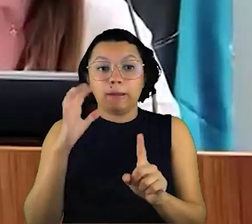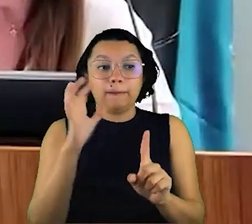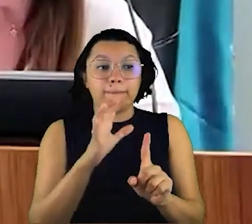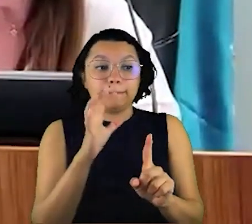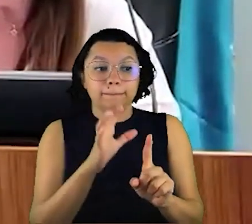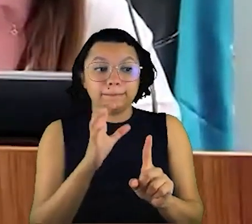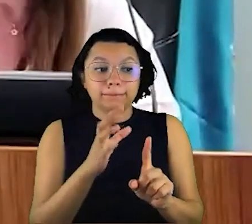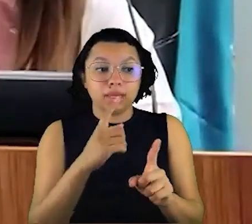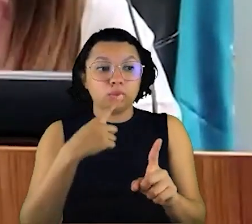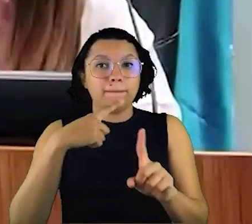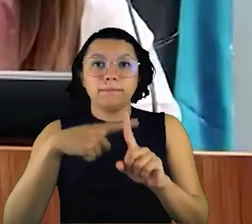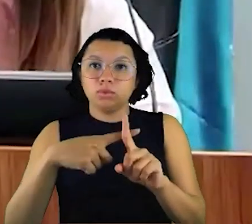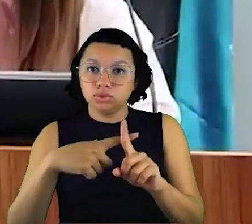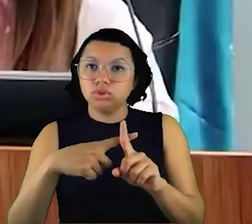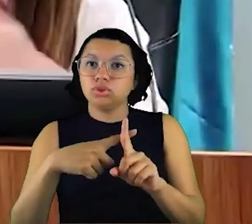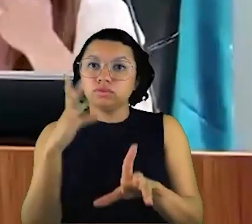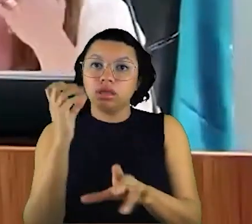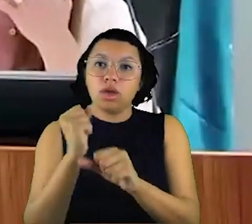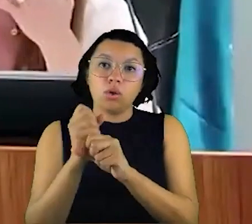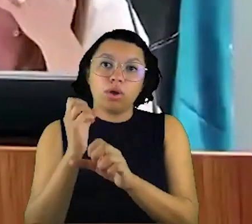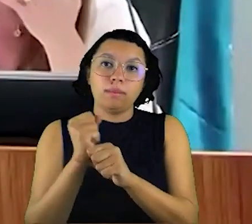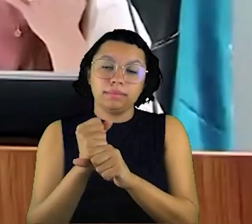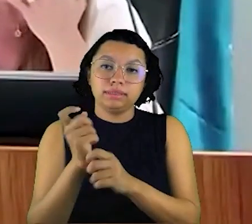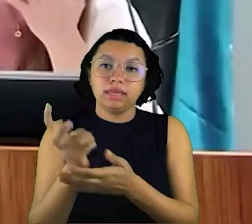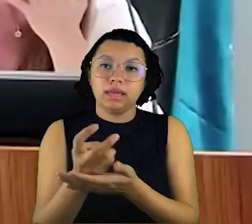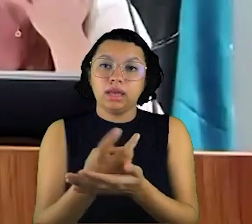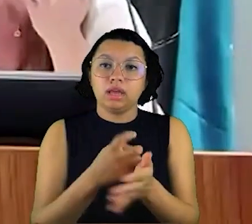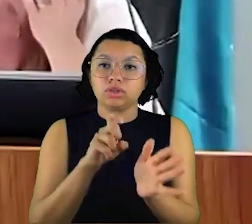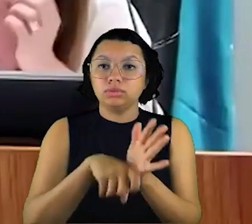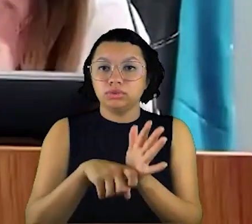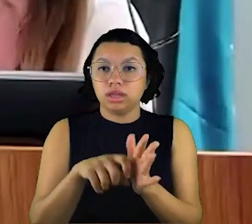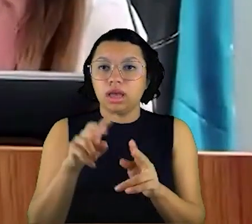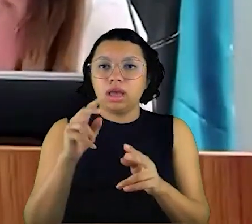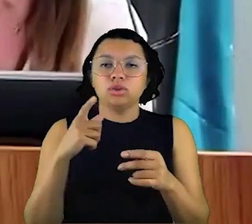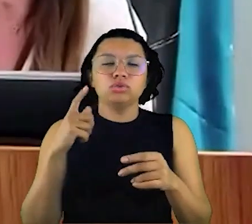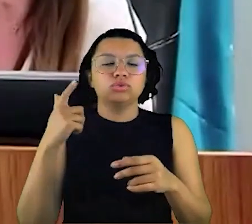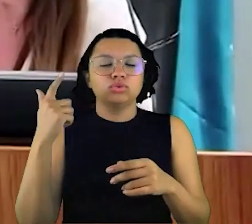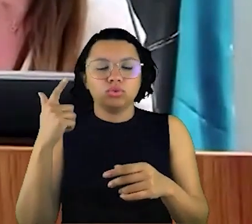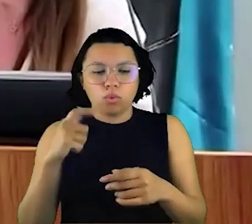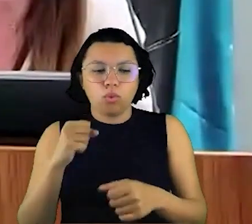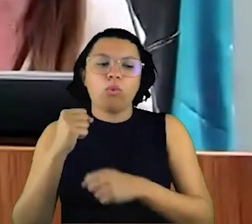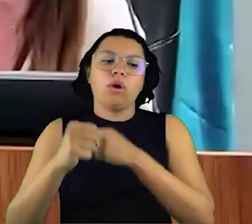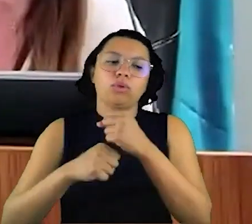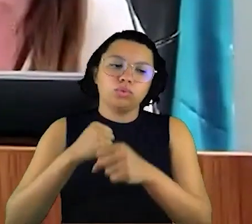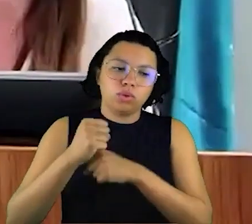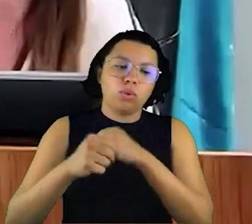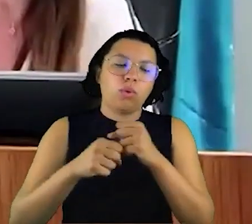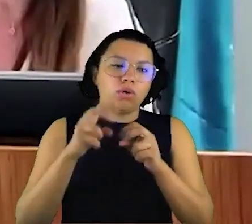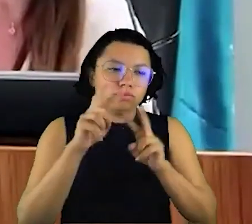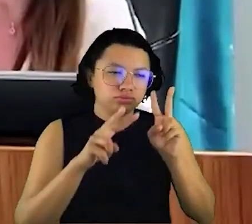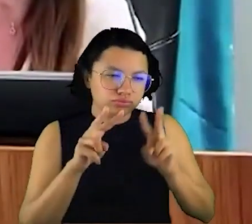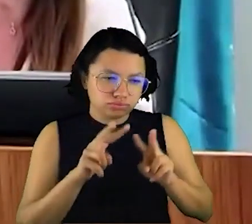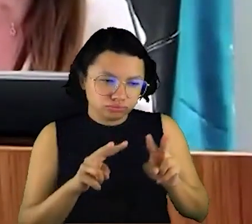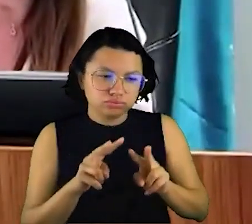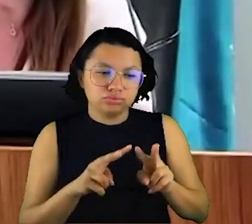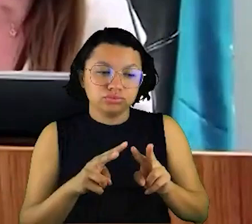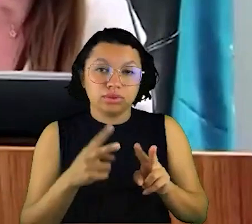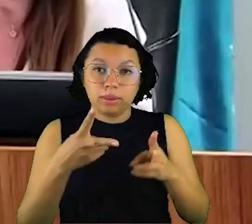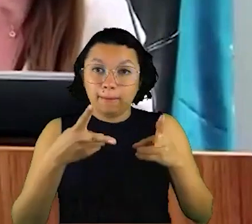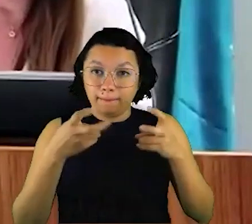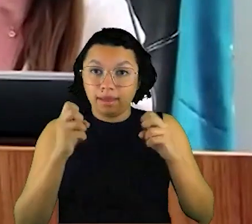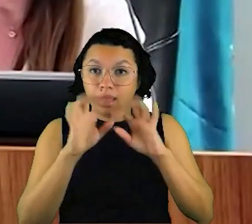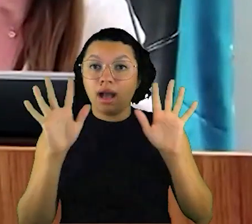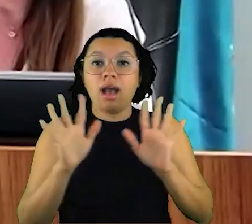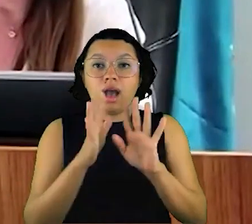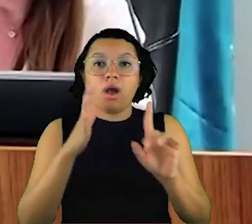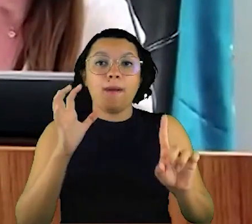muito positivo na contabilidade tributária. A gente faz exame todo ano da LDO e percebe claramente os impactos que